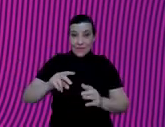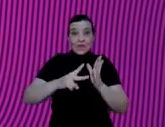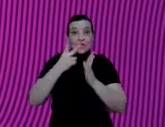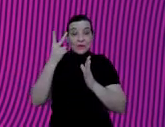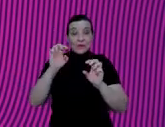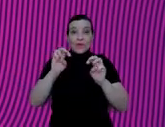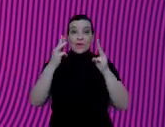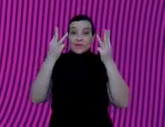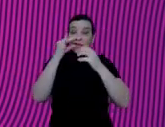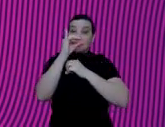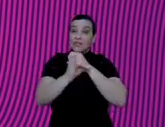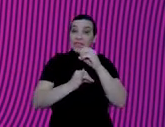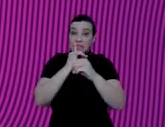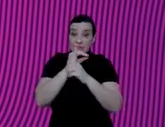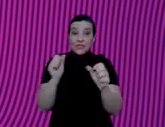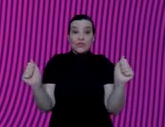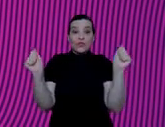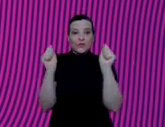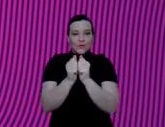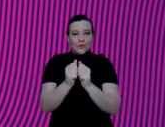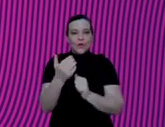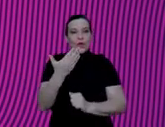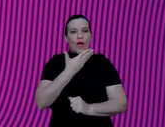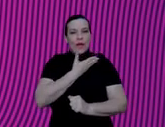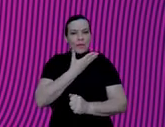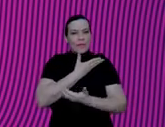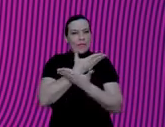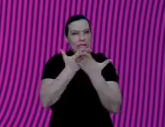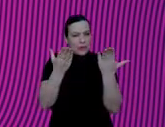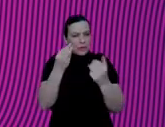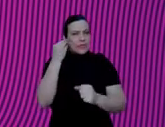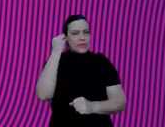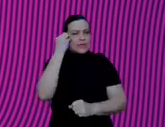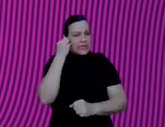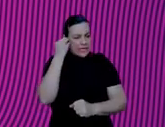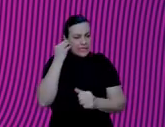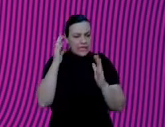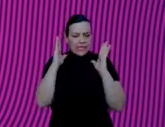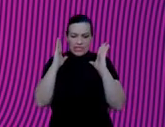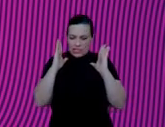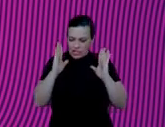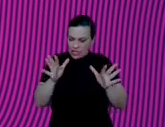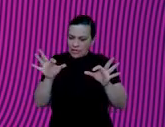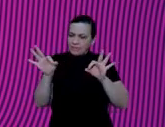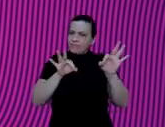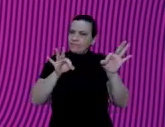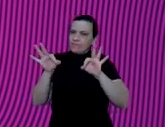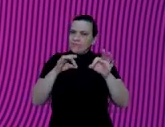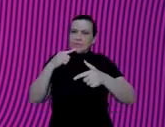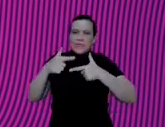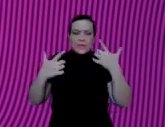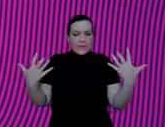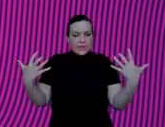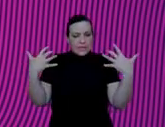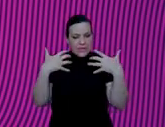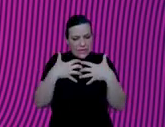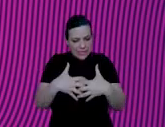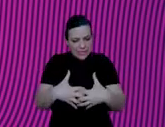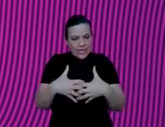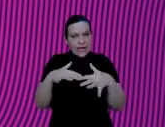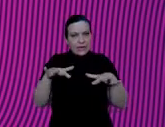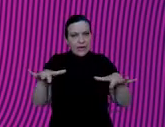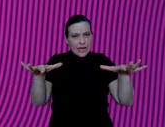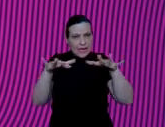junto com colegas extremamente experientes e que estão fazendo um trabalho de integração na saúde, com